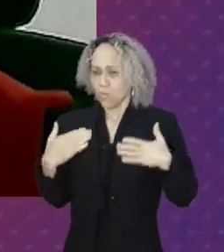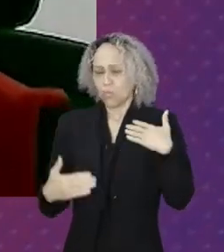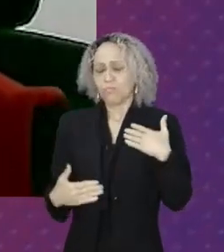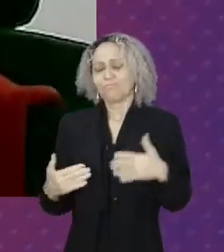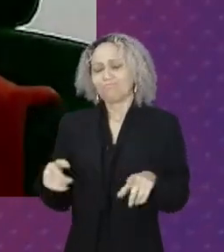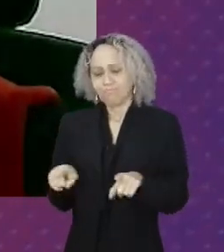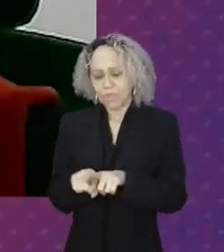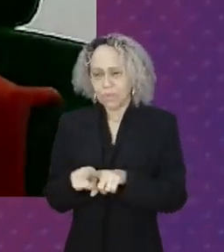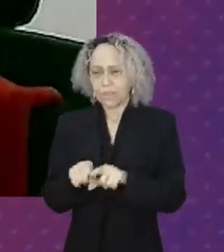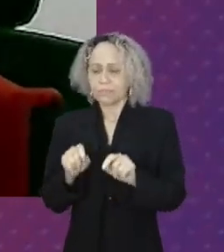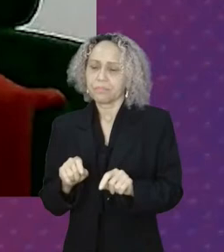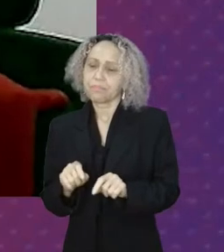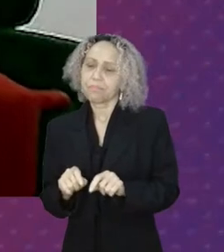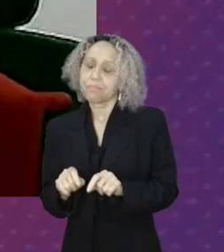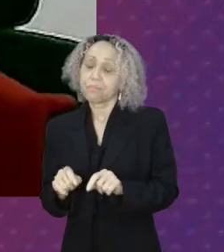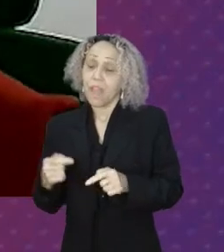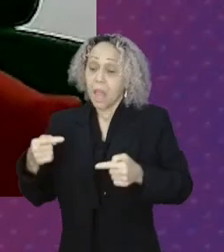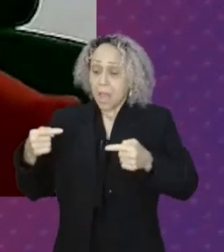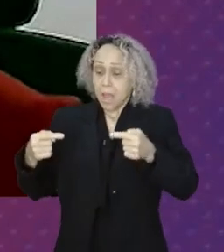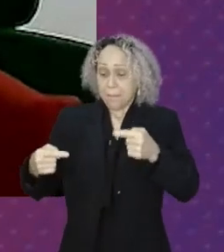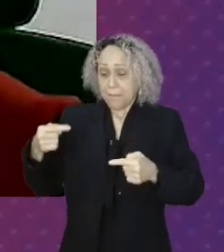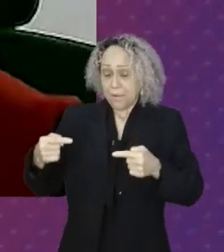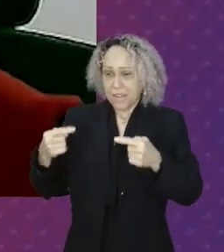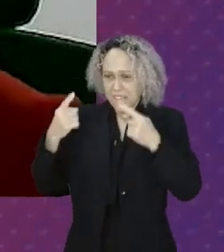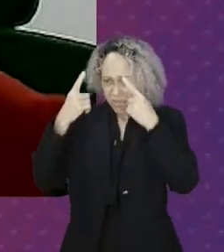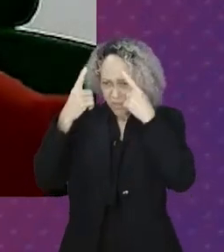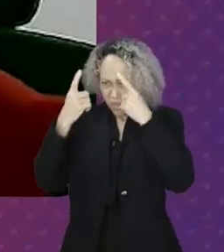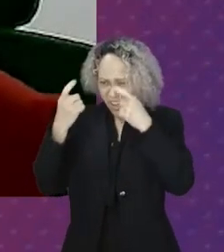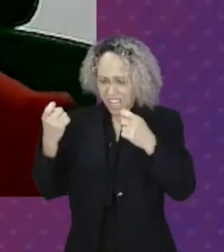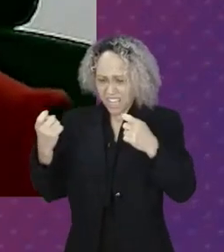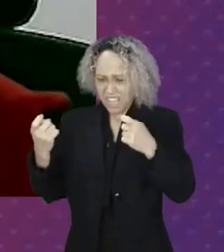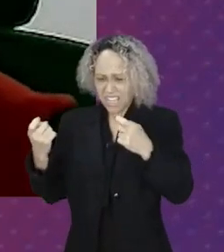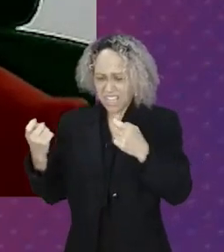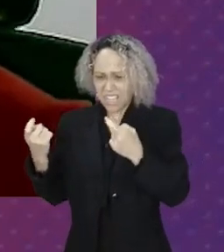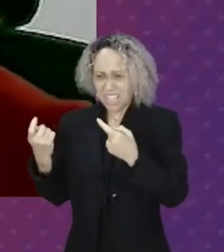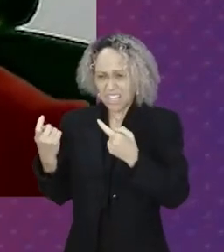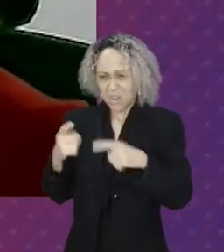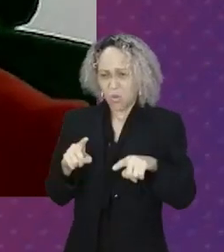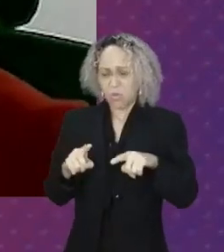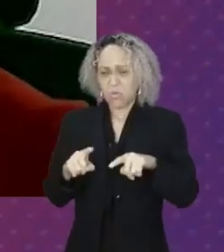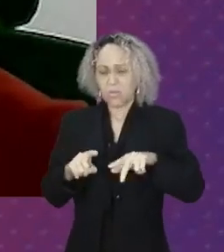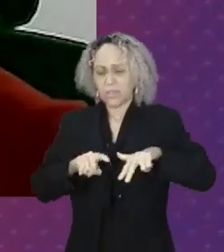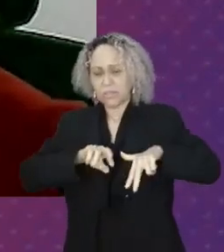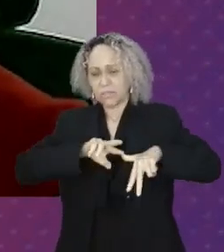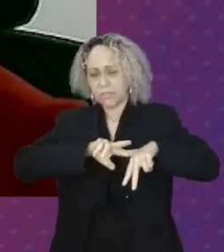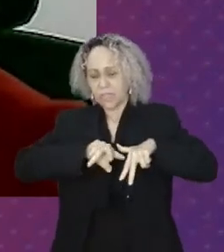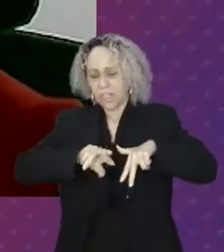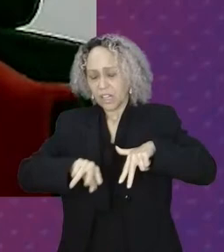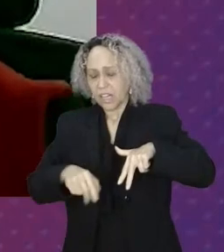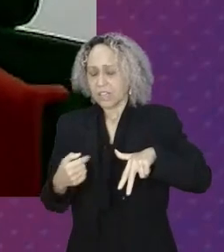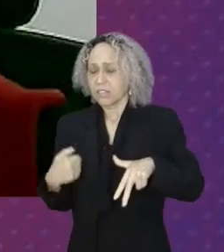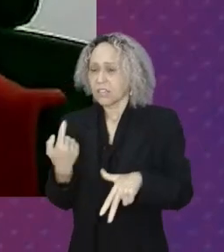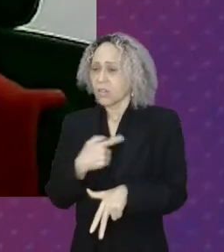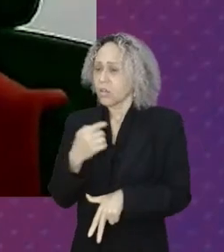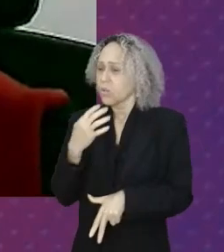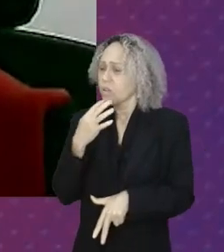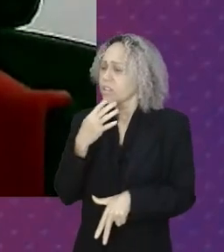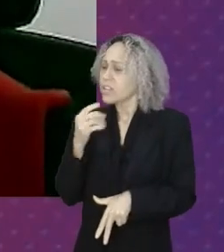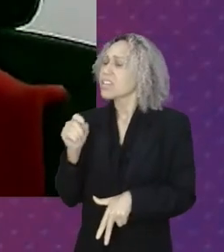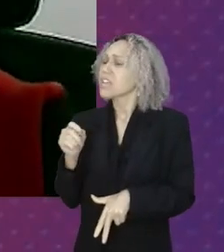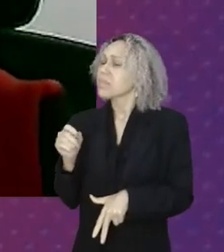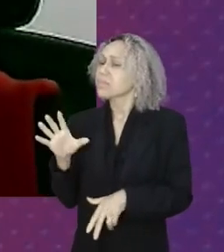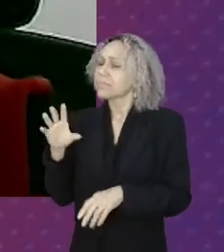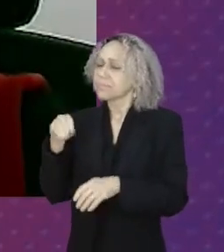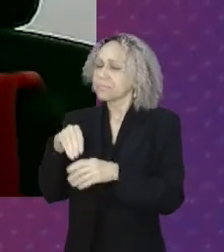de gênero que nós conhecemos a partir dessas alterações do Código